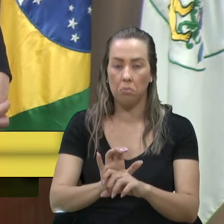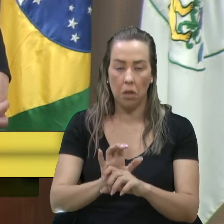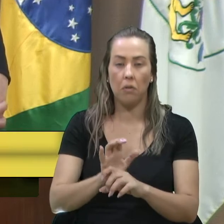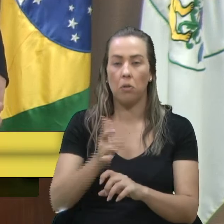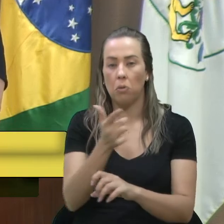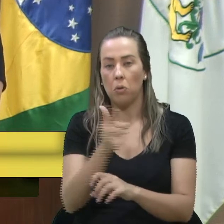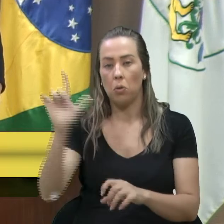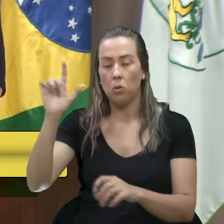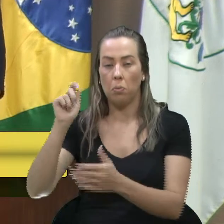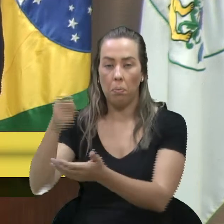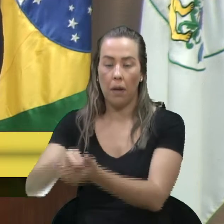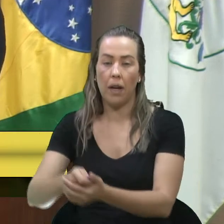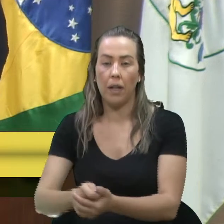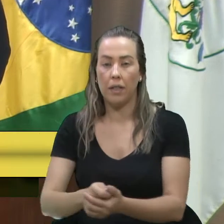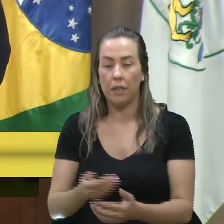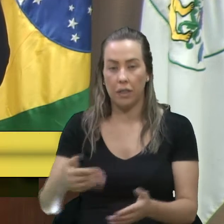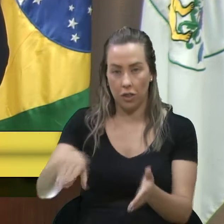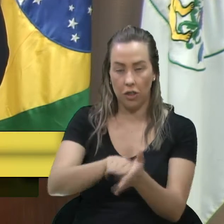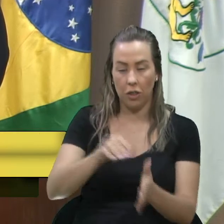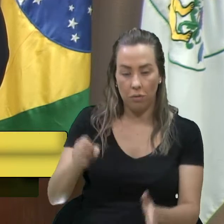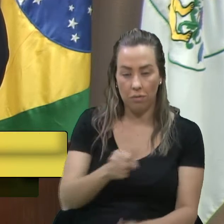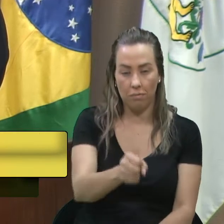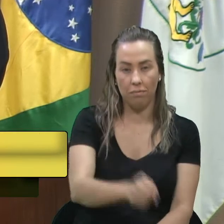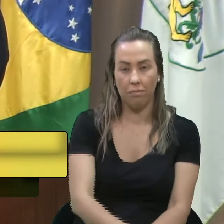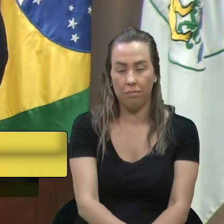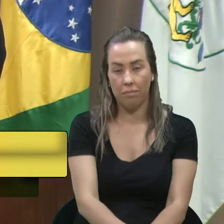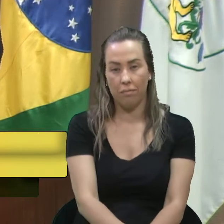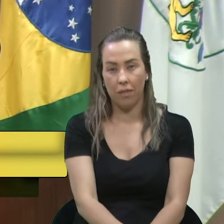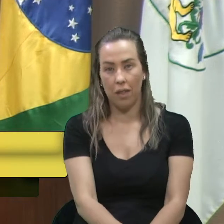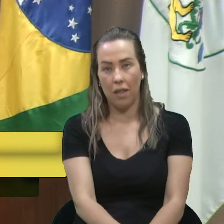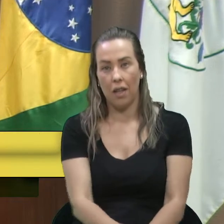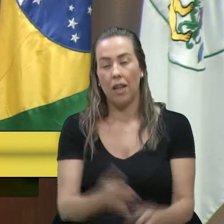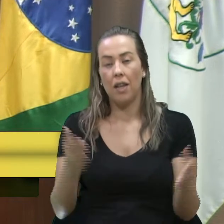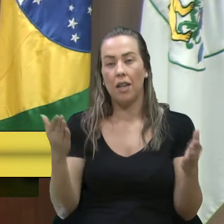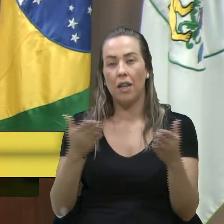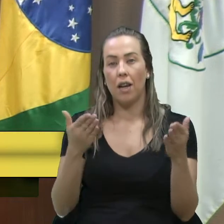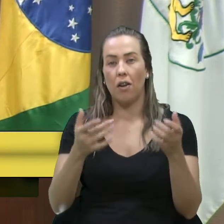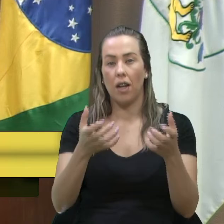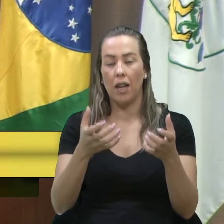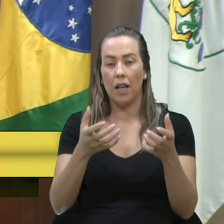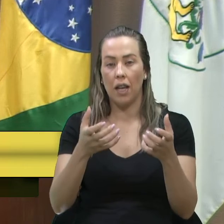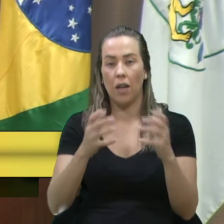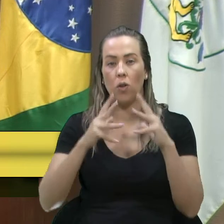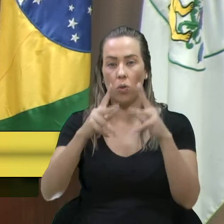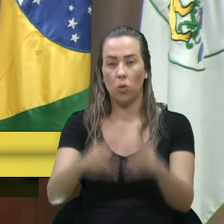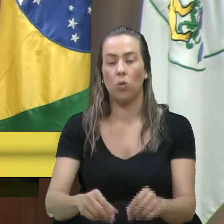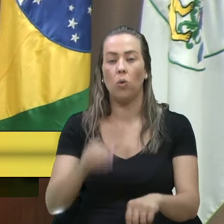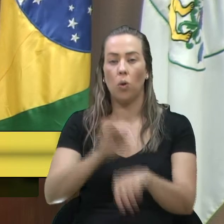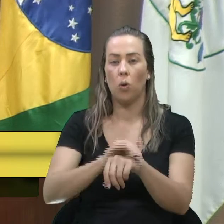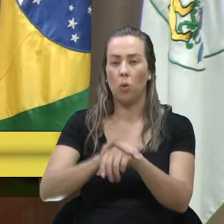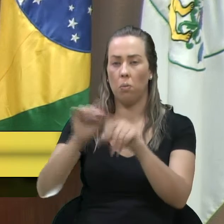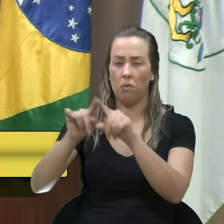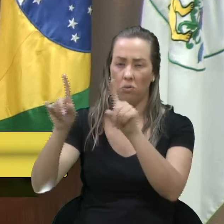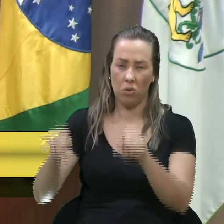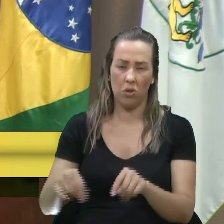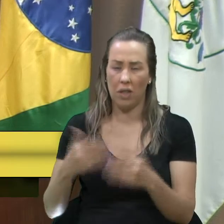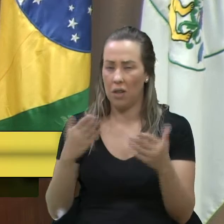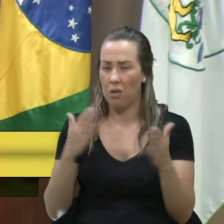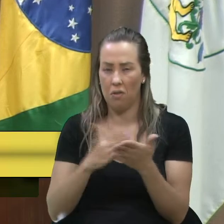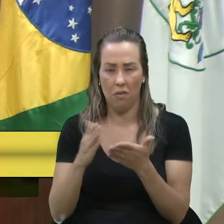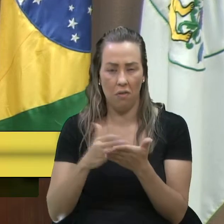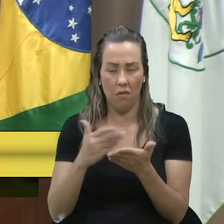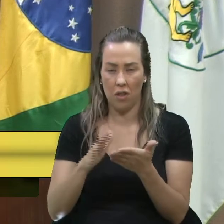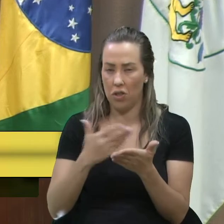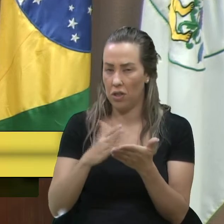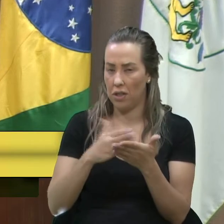para o próximo pagar. E o próximo chegou. E aí agora querem a conta história no servidor? Não vai resolver